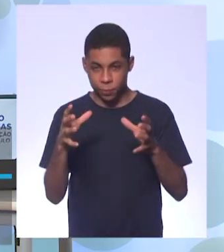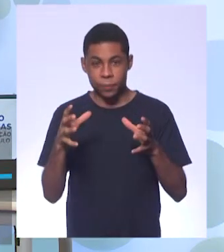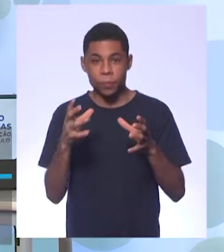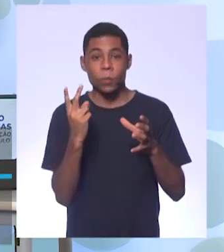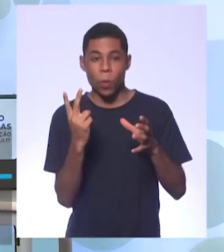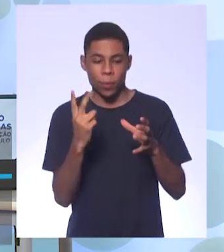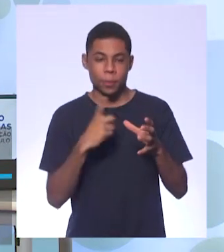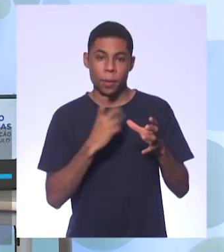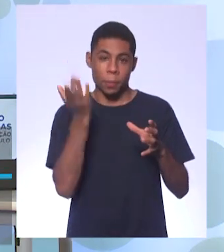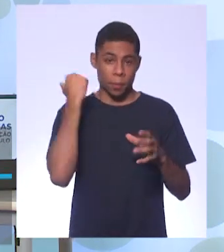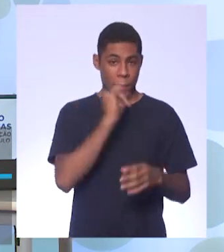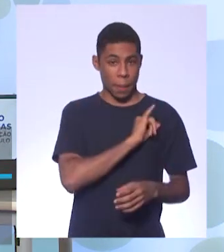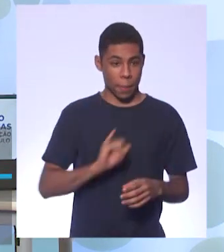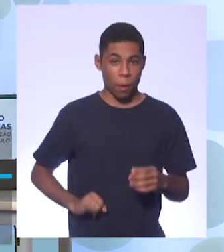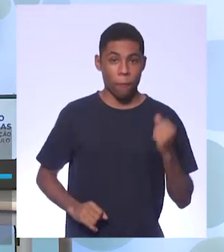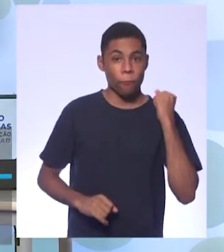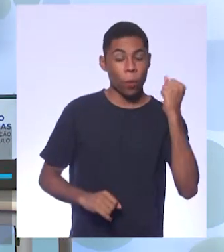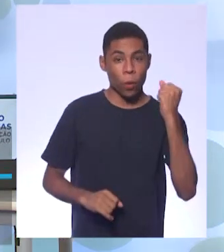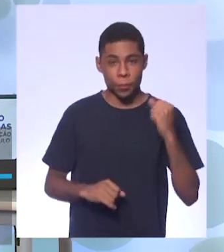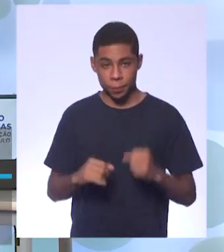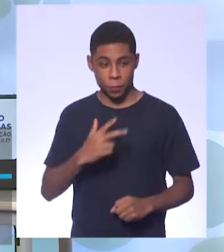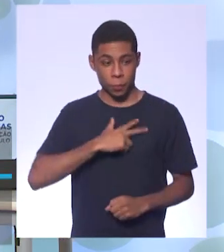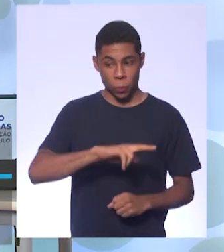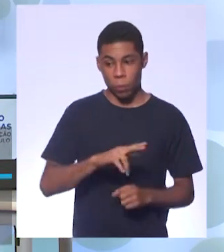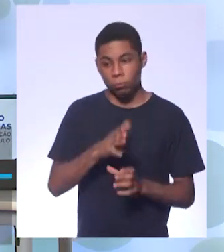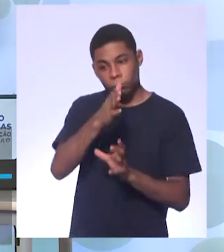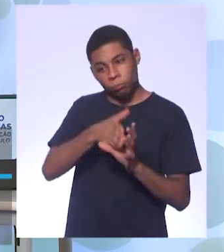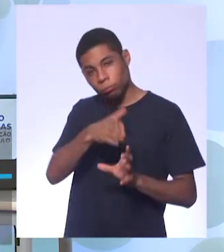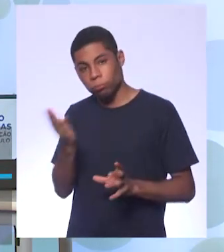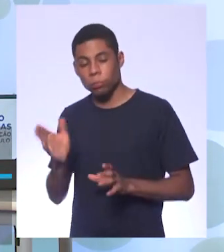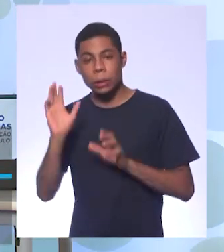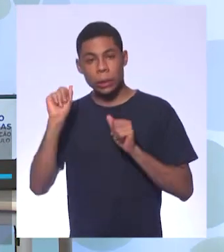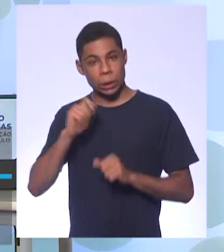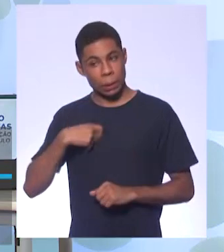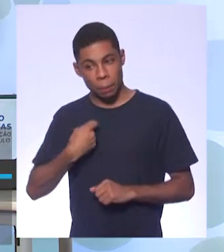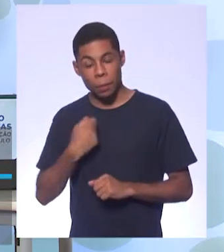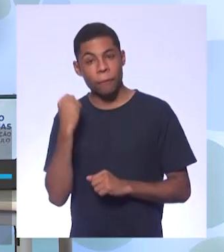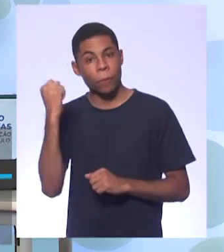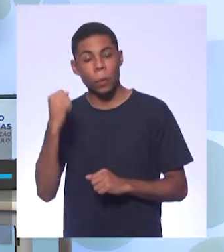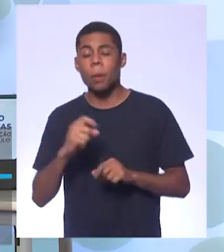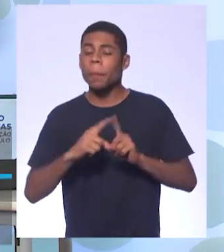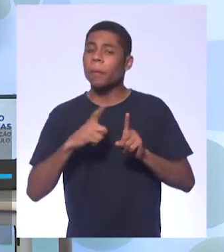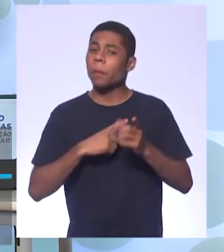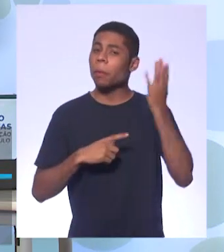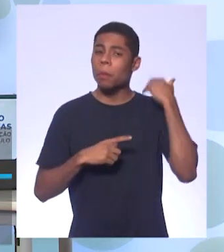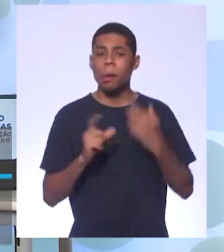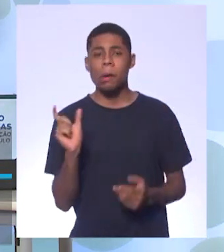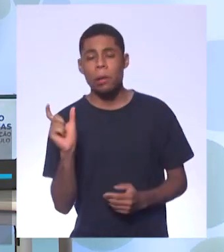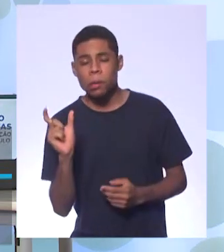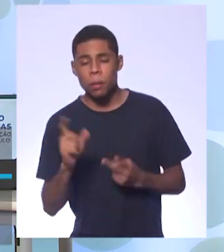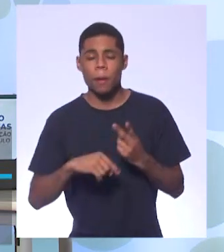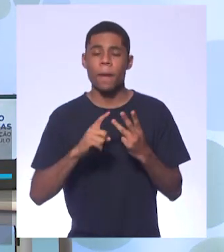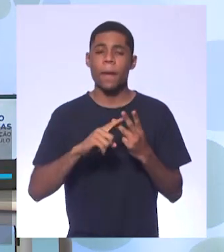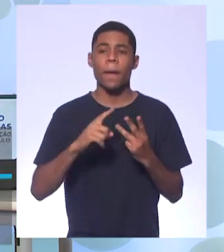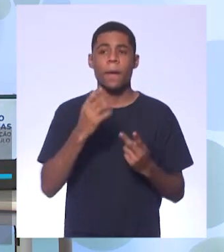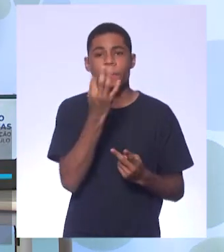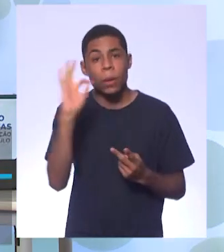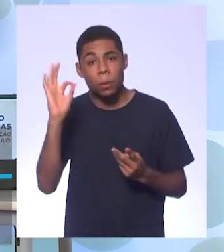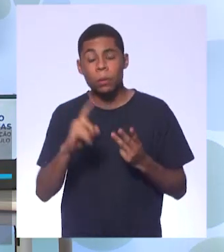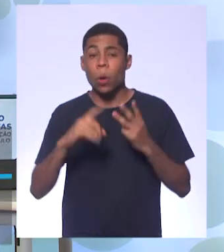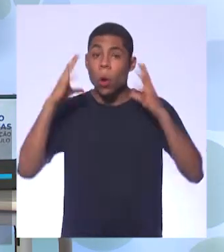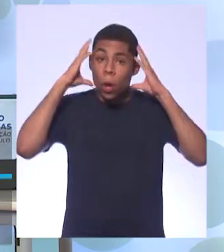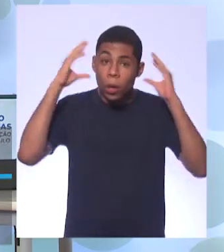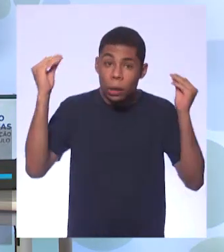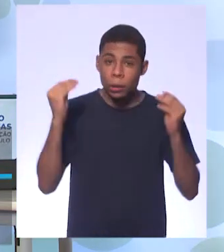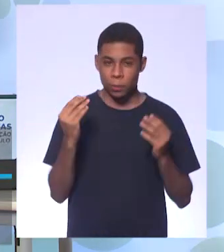impérios que na época eram poderosos, Portugal e Espanha, mas também tinha a França, tinha a Inglaterra, né, a própria Holanda, né, os